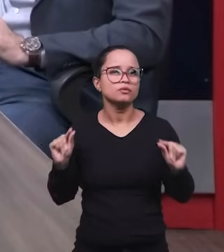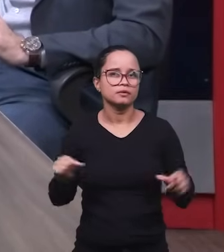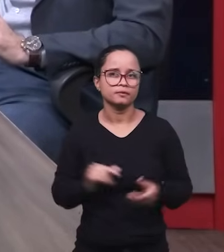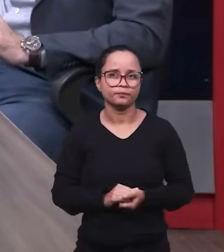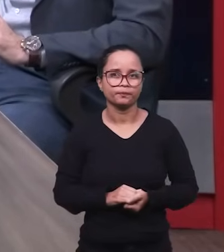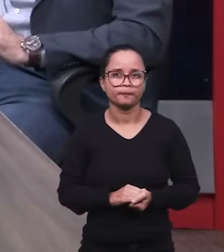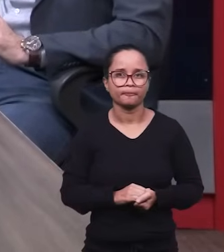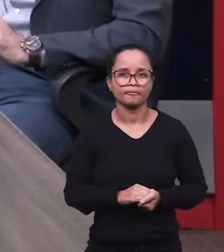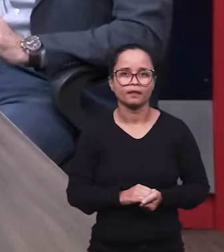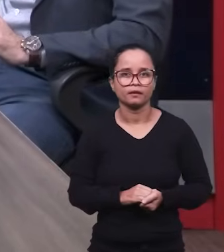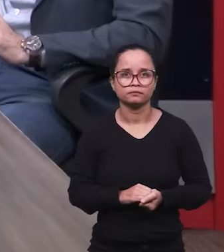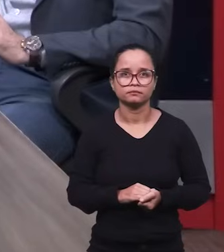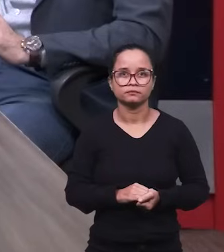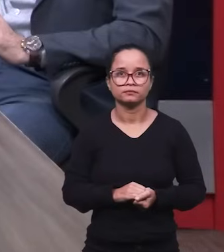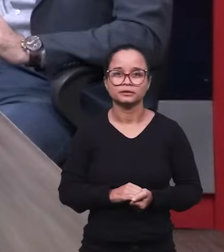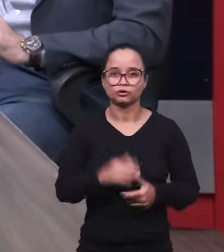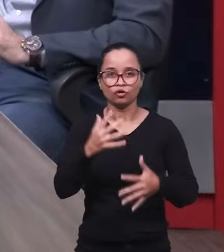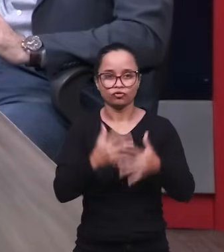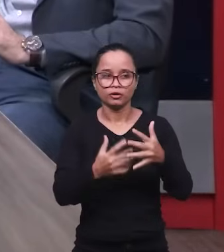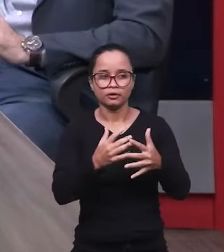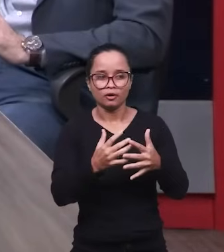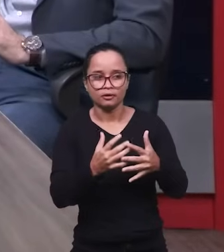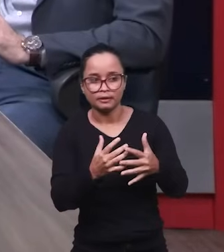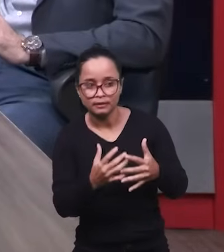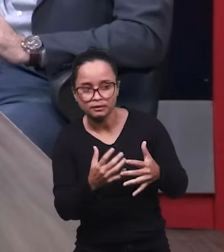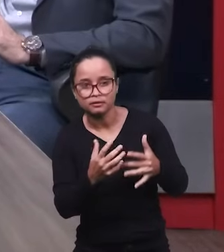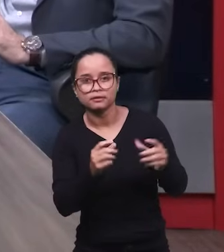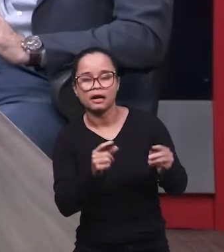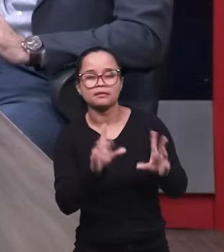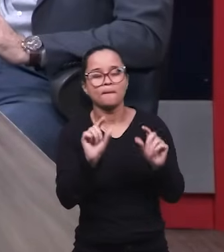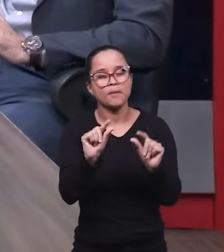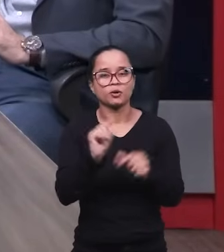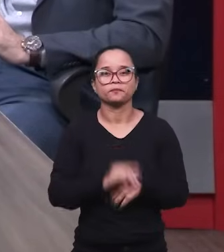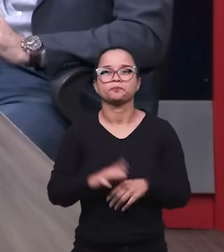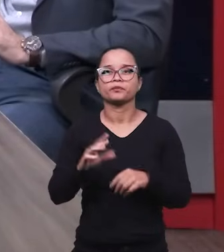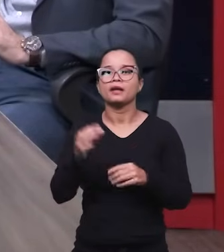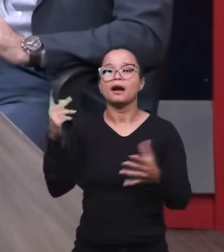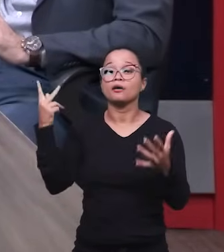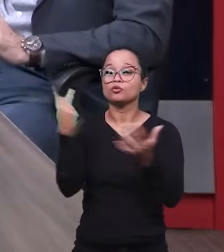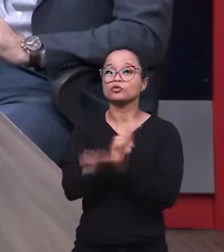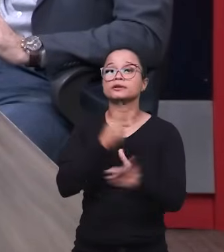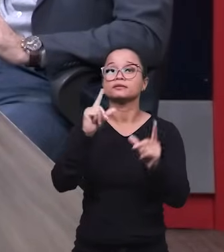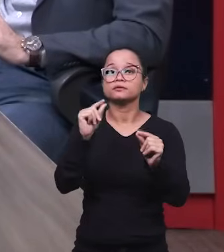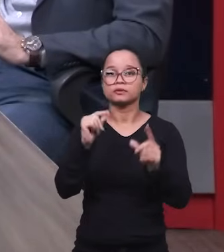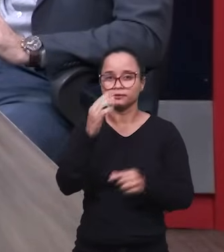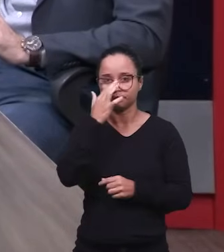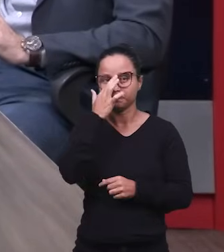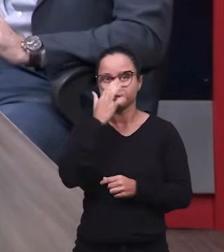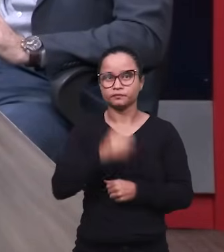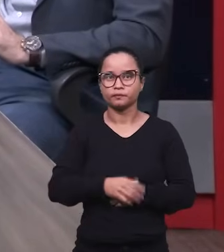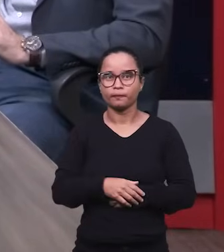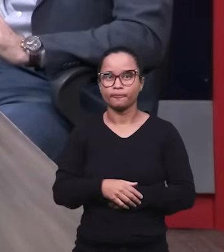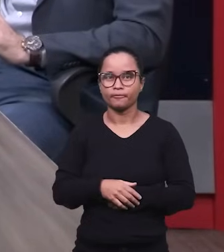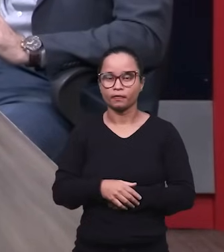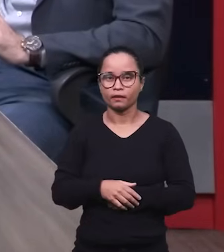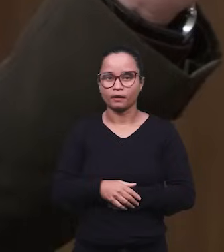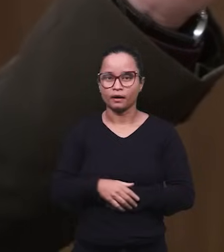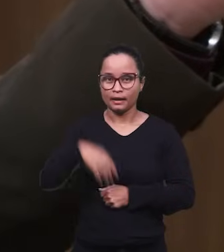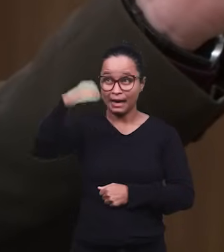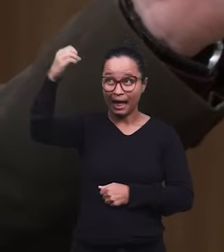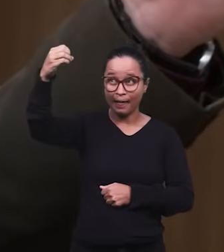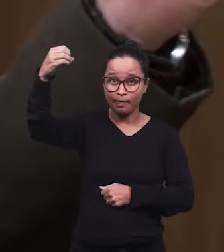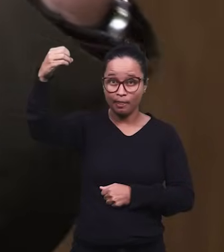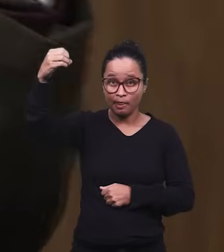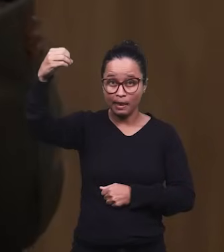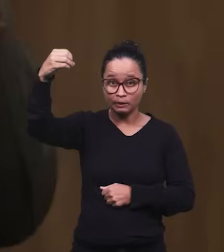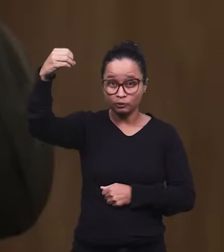Cleiton? Só te interrompendo. Sim, fica à vontade. O que está acontecendo ali? A luz que reflete